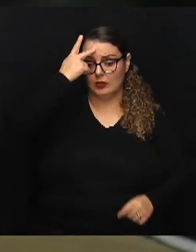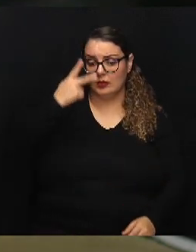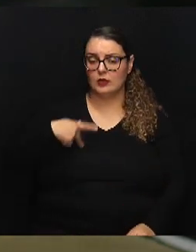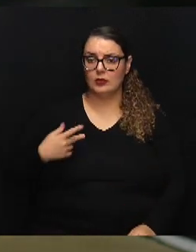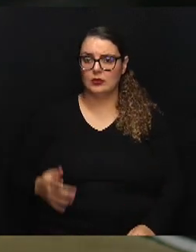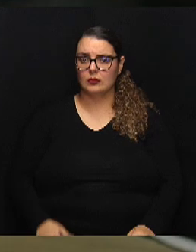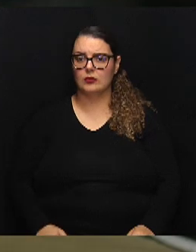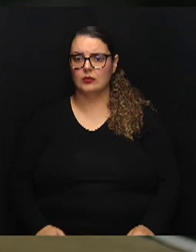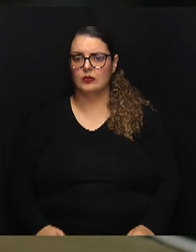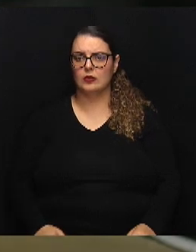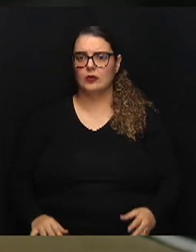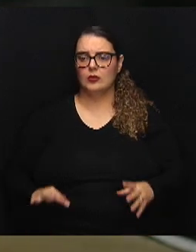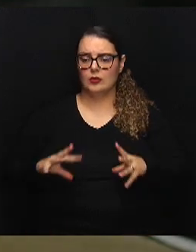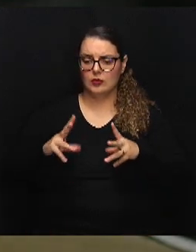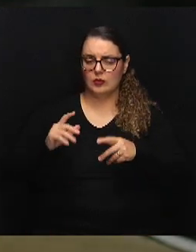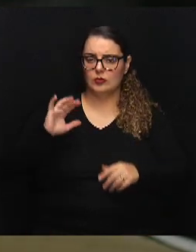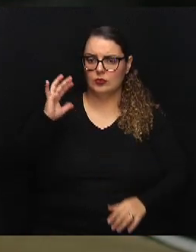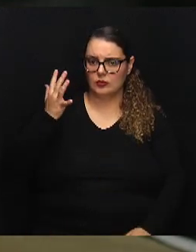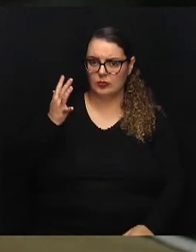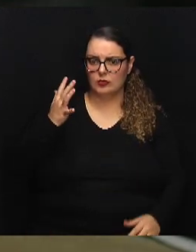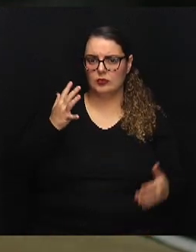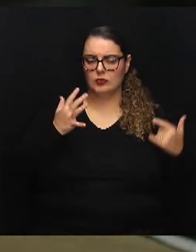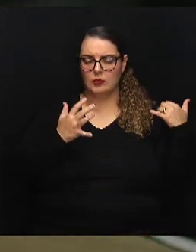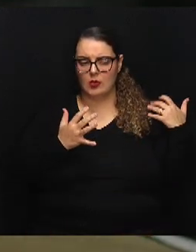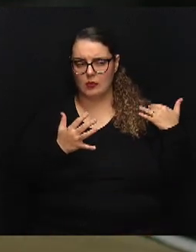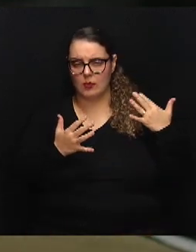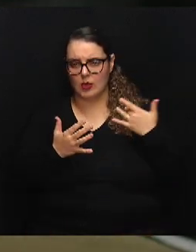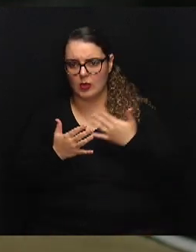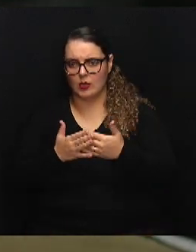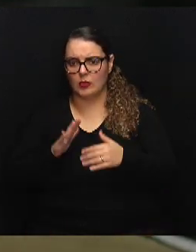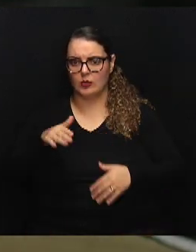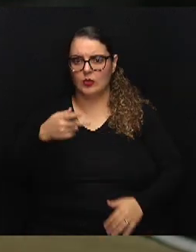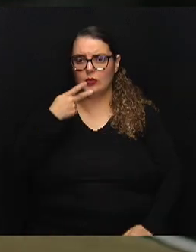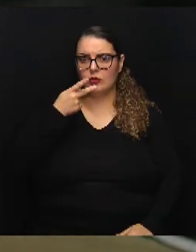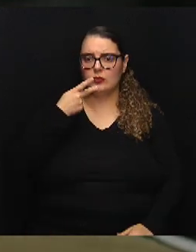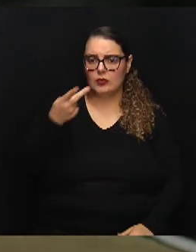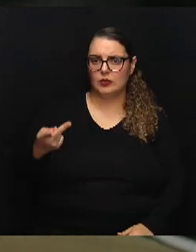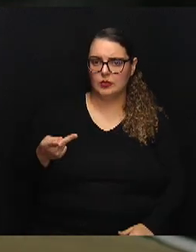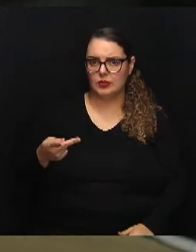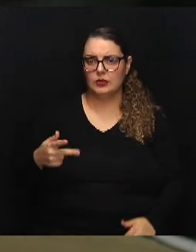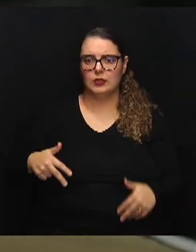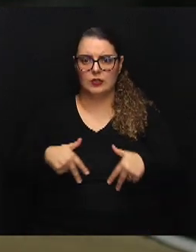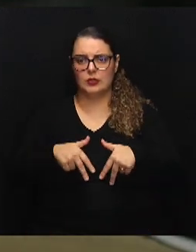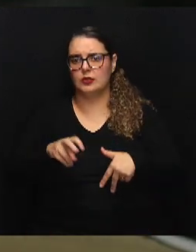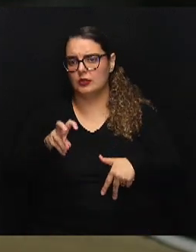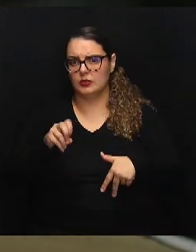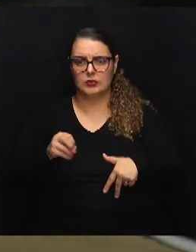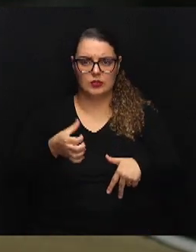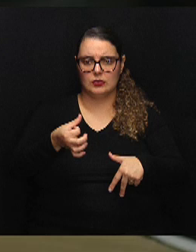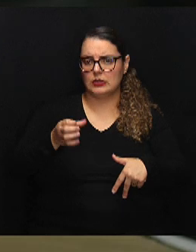Com tudo isso que aconteceu desde lá do início, quando a gente fala daquele casal que ficou 50, 60 anos juntos, até hoje,